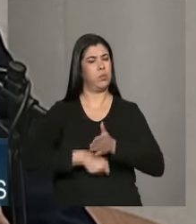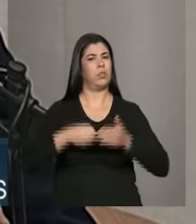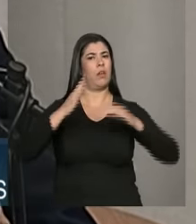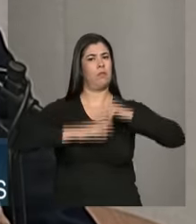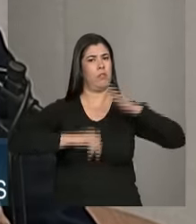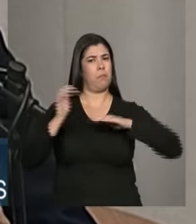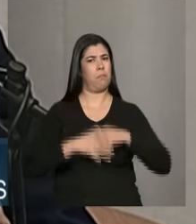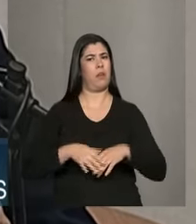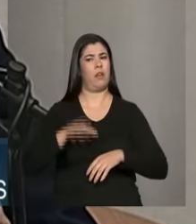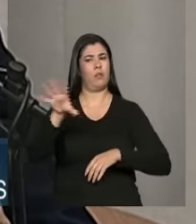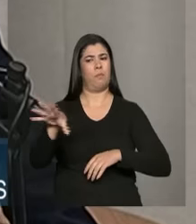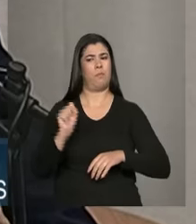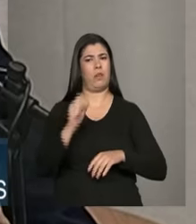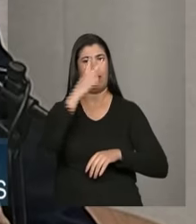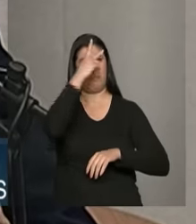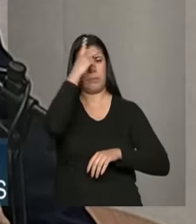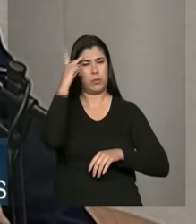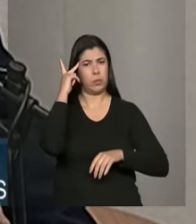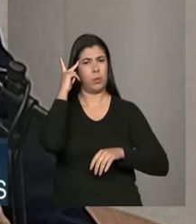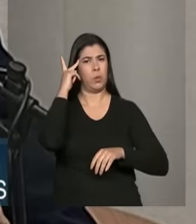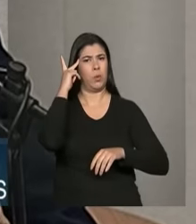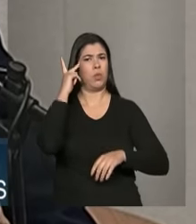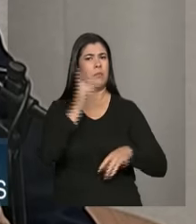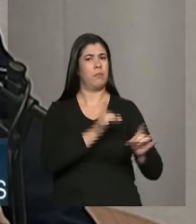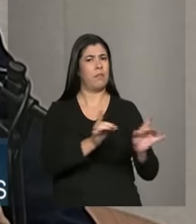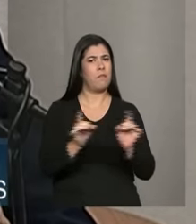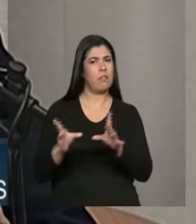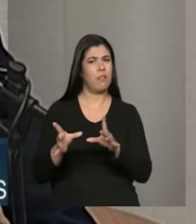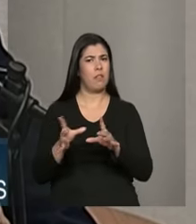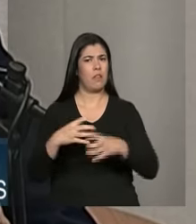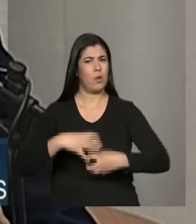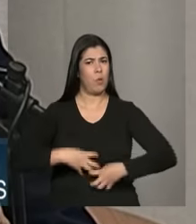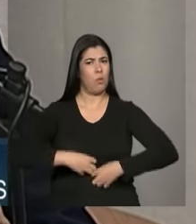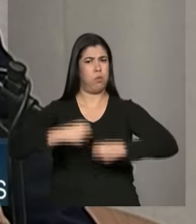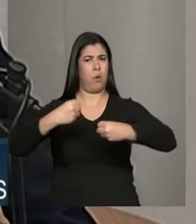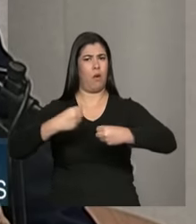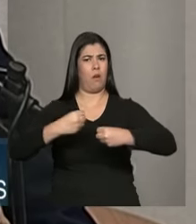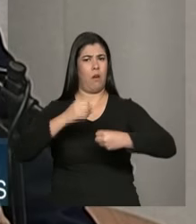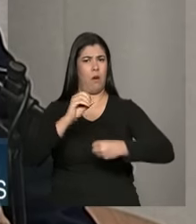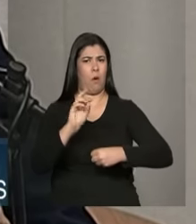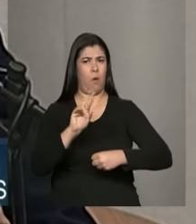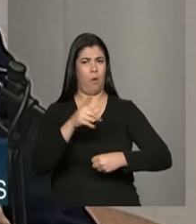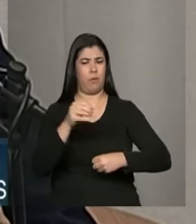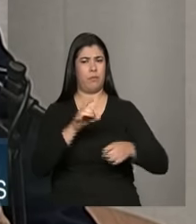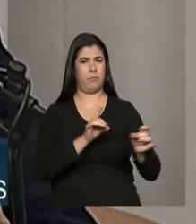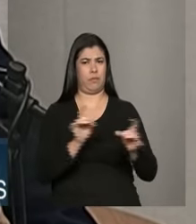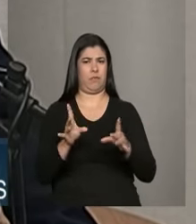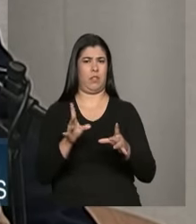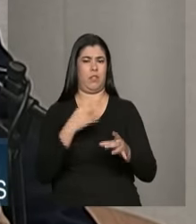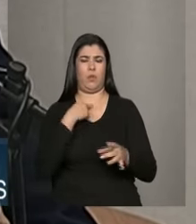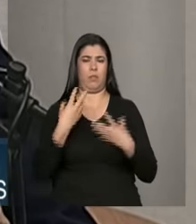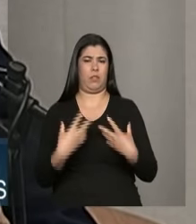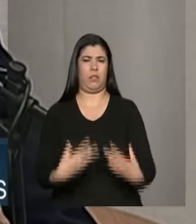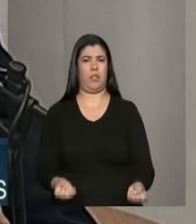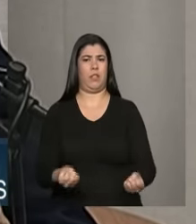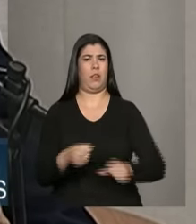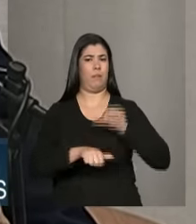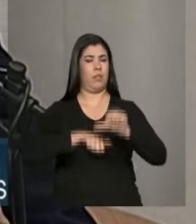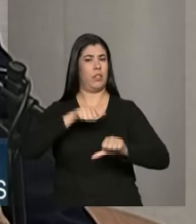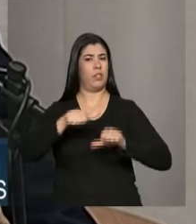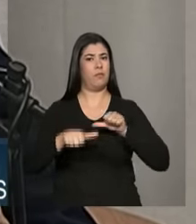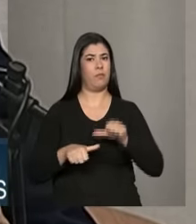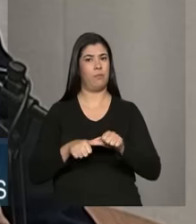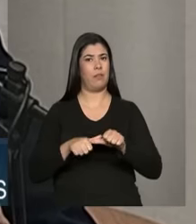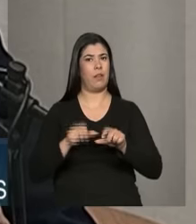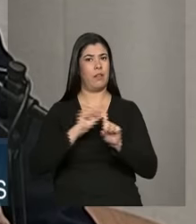sociedade que afirme os direitos das pessoas uma sociedade de Face mais humana eh eh e